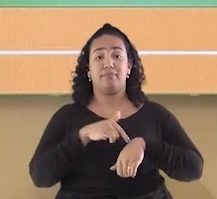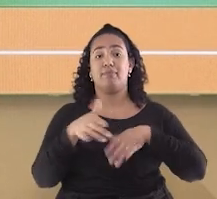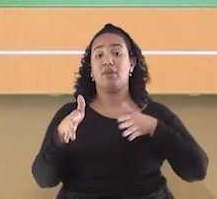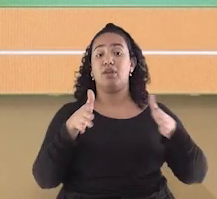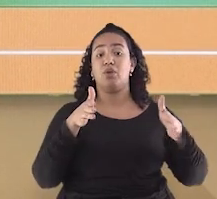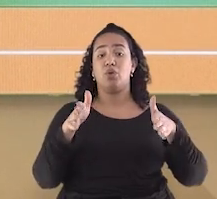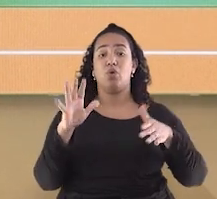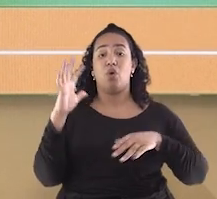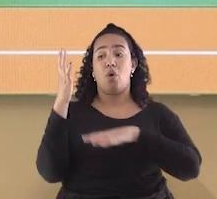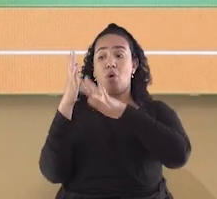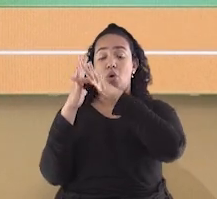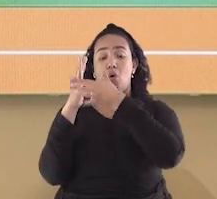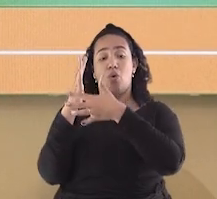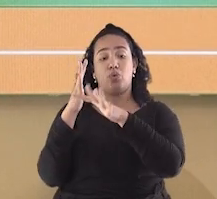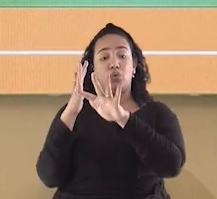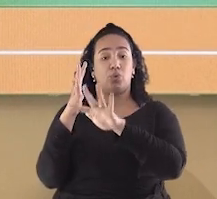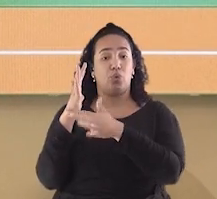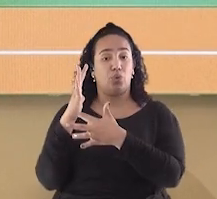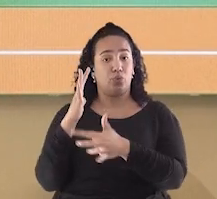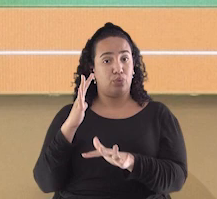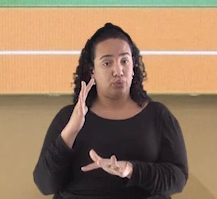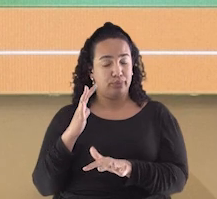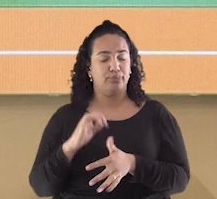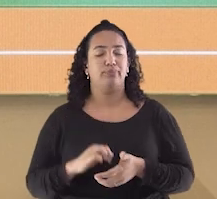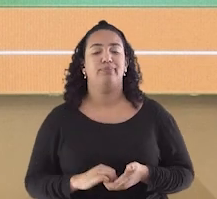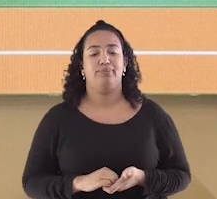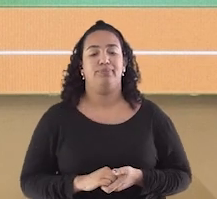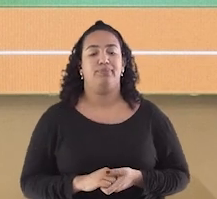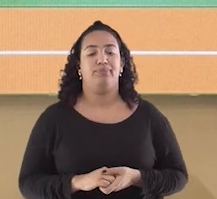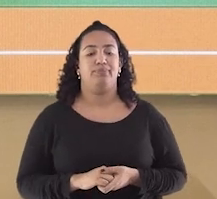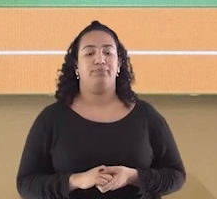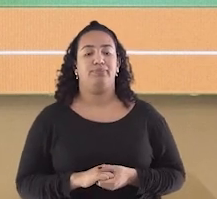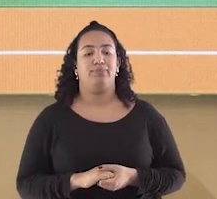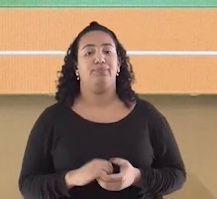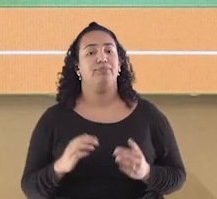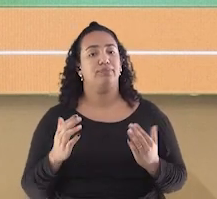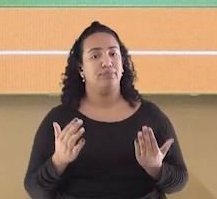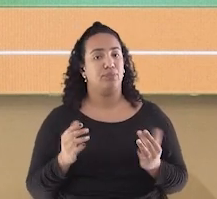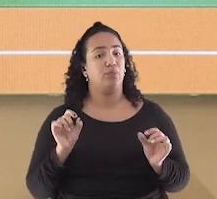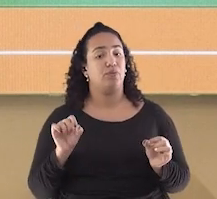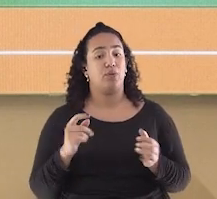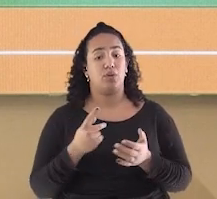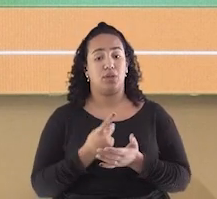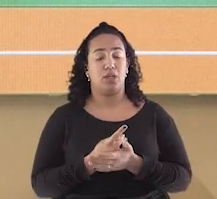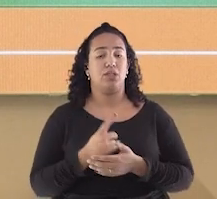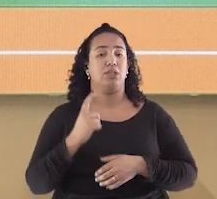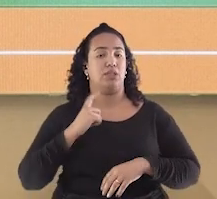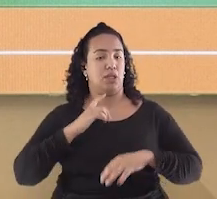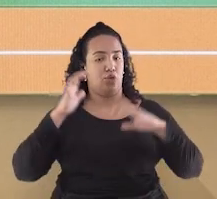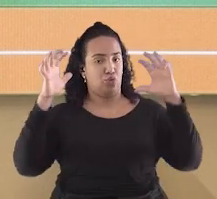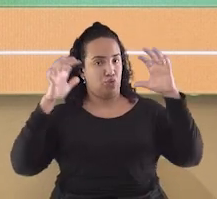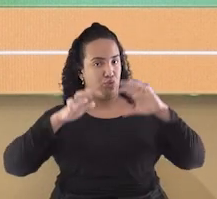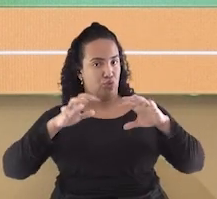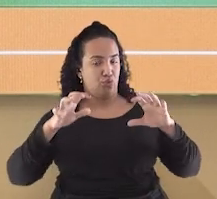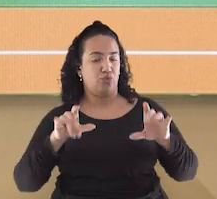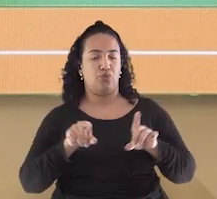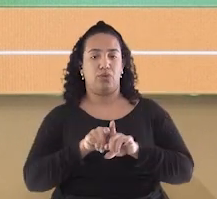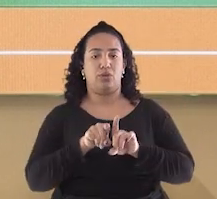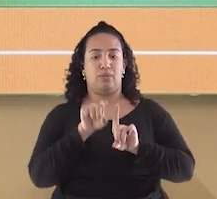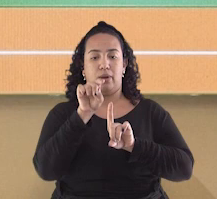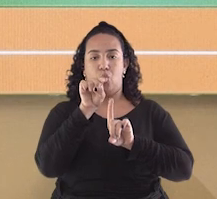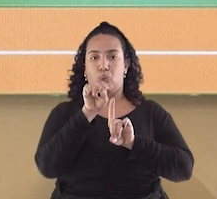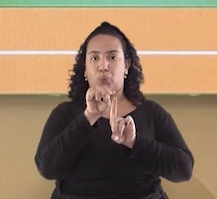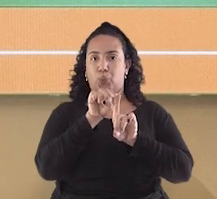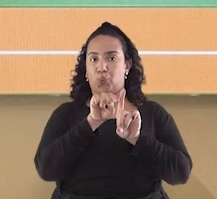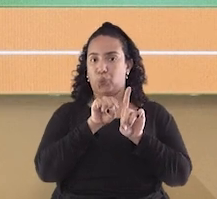aquela queda no volume de chuvas e também de temperatura. Nesse sentido, o outono está mais associado ao mercado de vestuário. Ué,